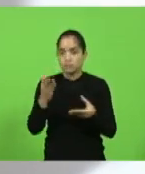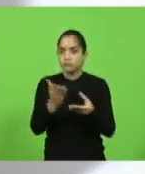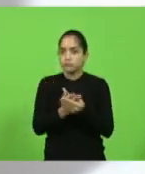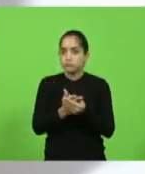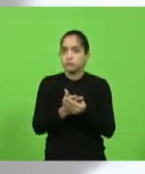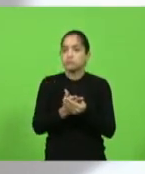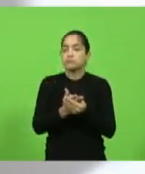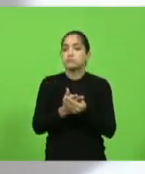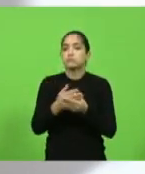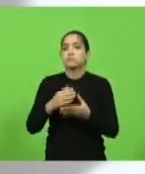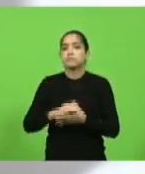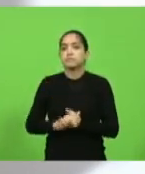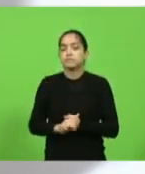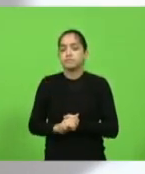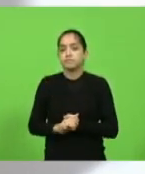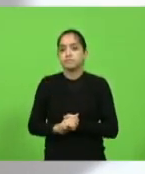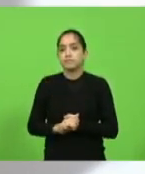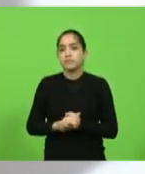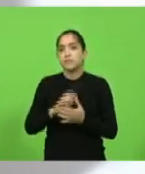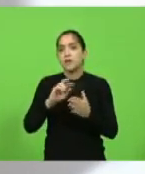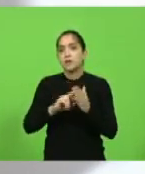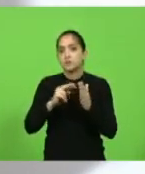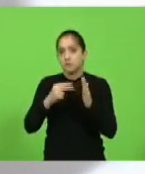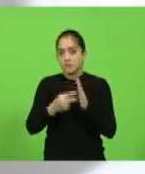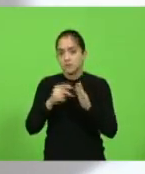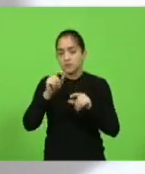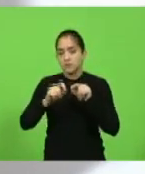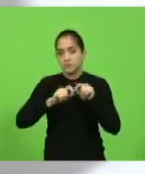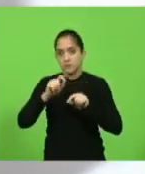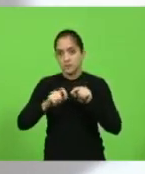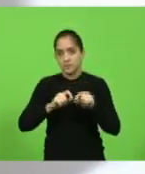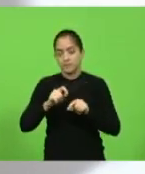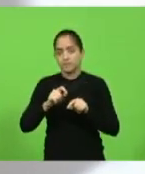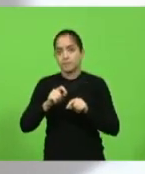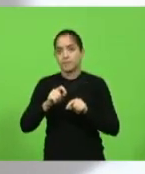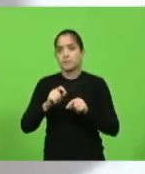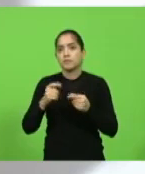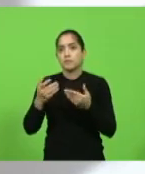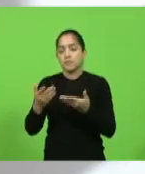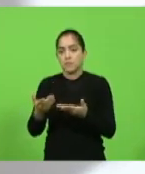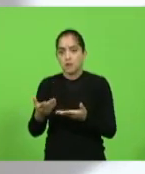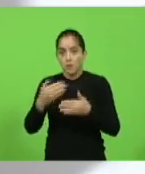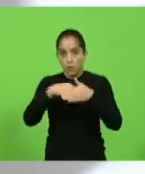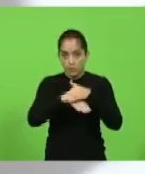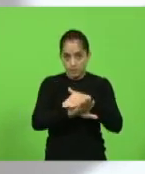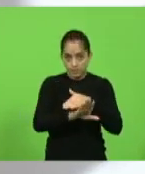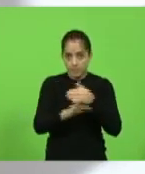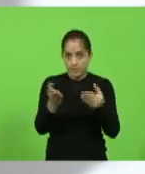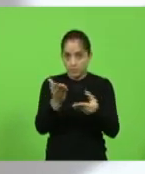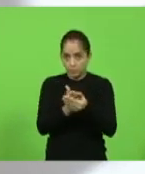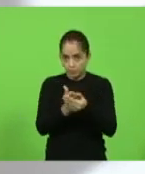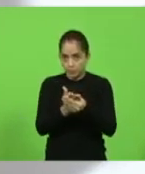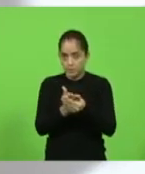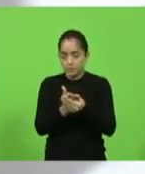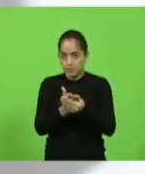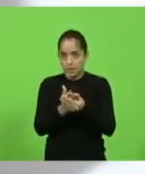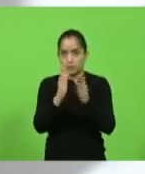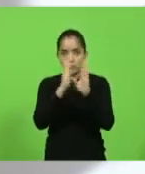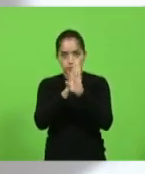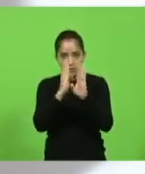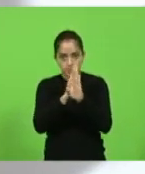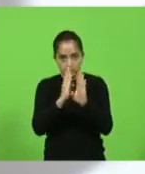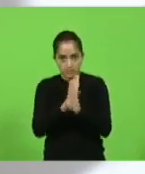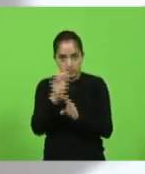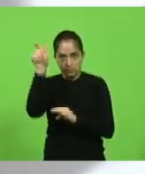ministerial. Isso quer dizer, na prática, senhores, que o simples arquivamento do inquérito no qual está sendo investigada Sua